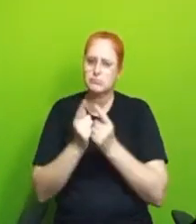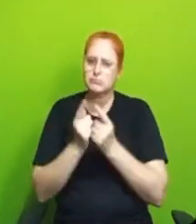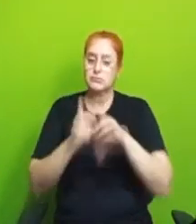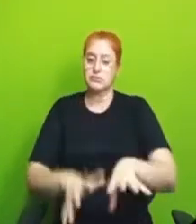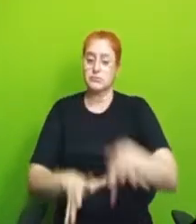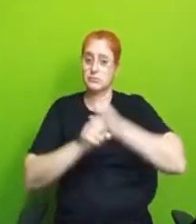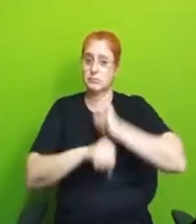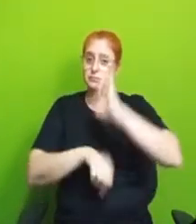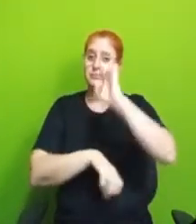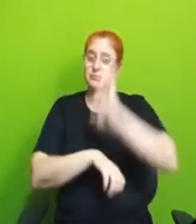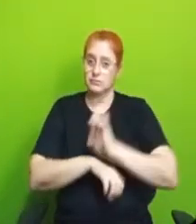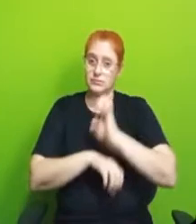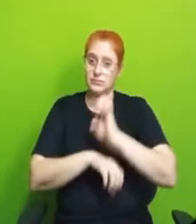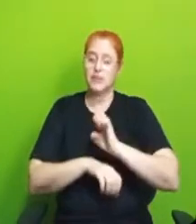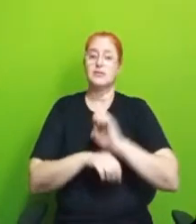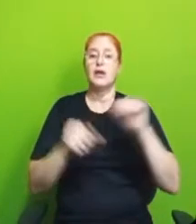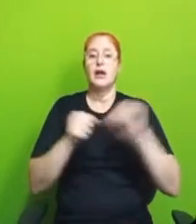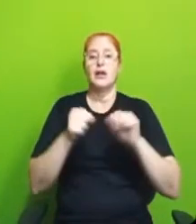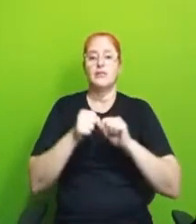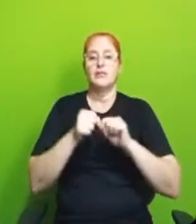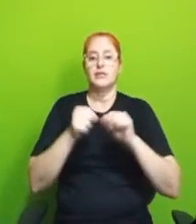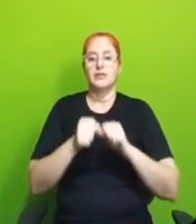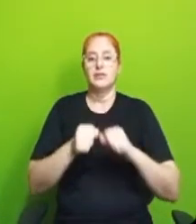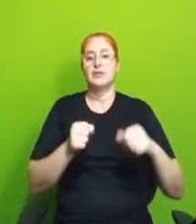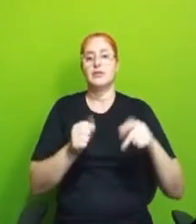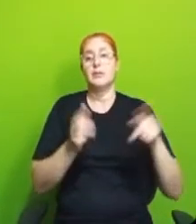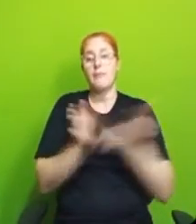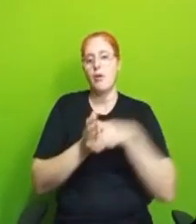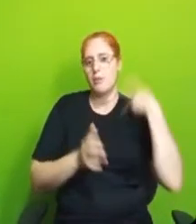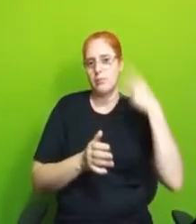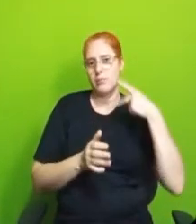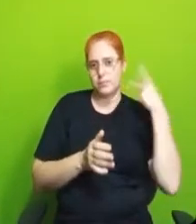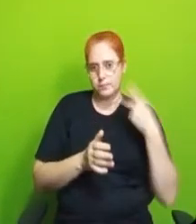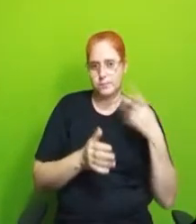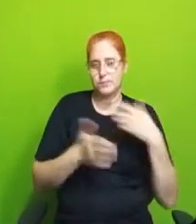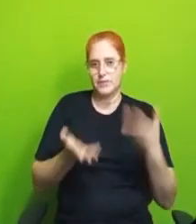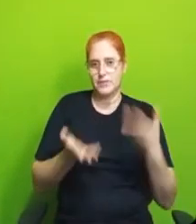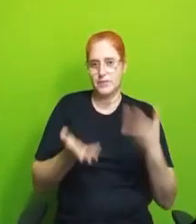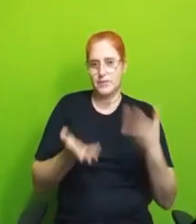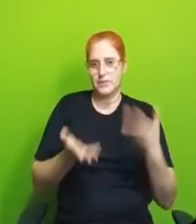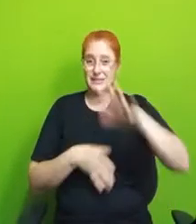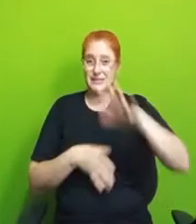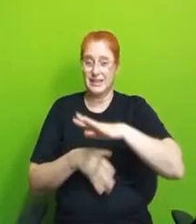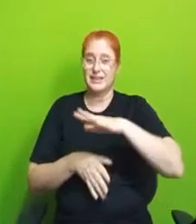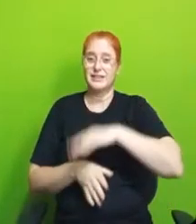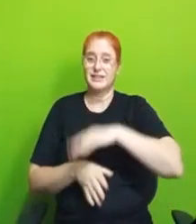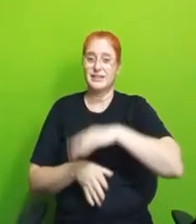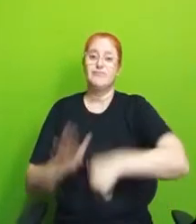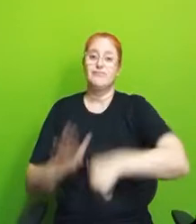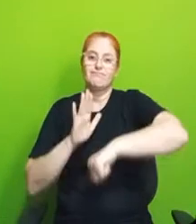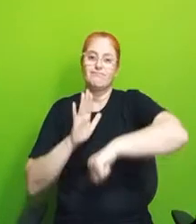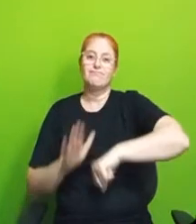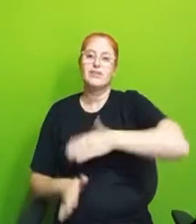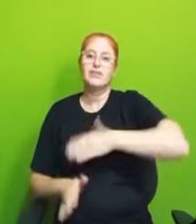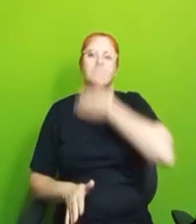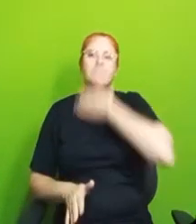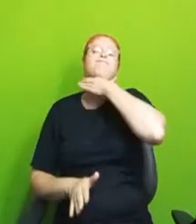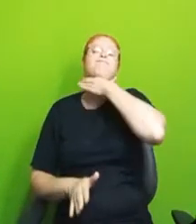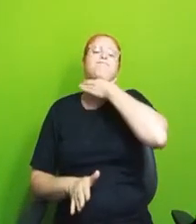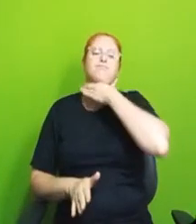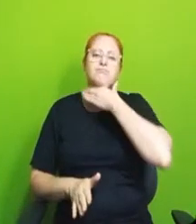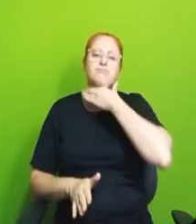para realizar suas políticas. E em cenários de crise, em cenários de precarização, em cenários como o que a gente